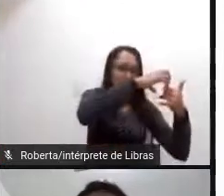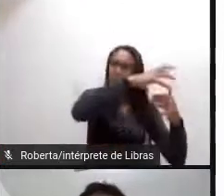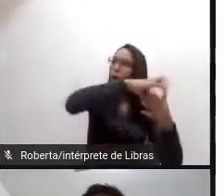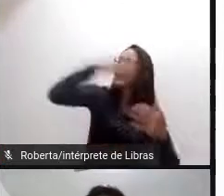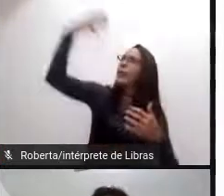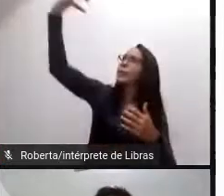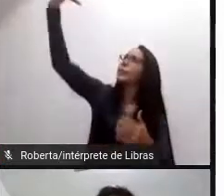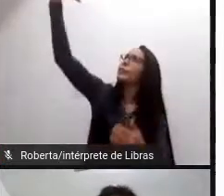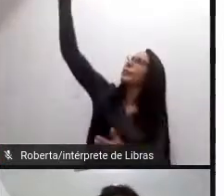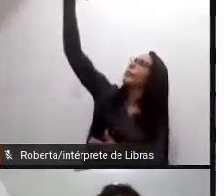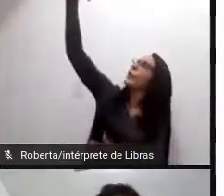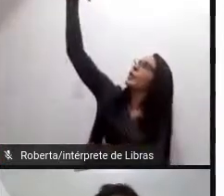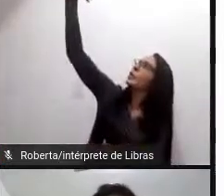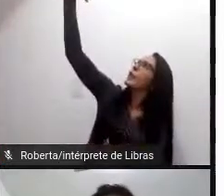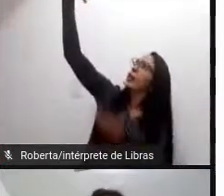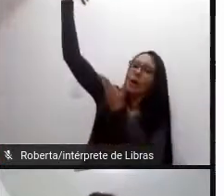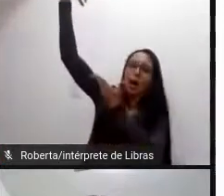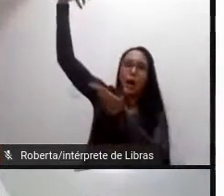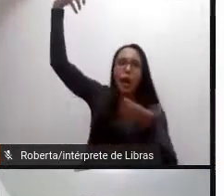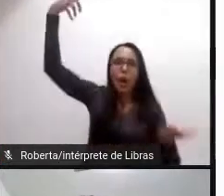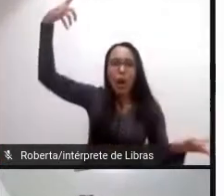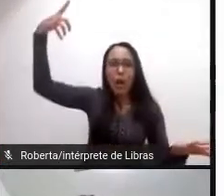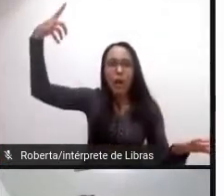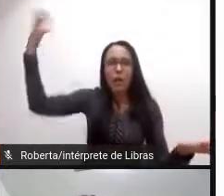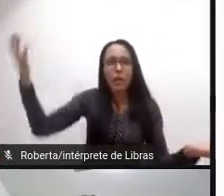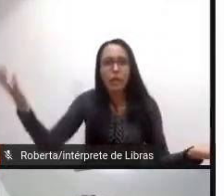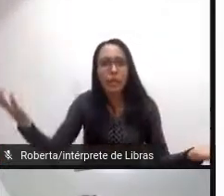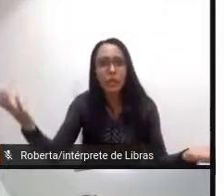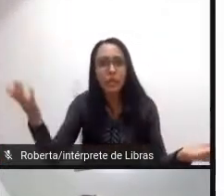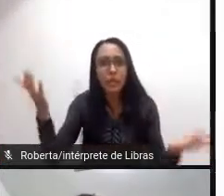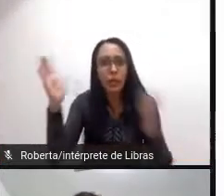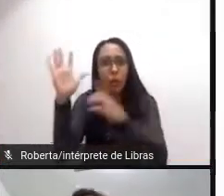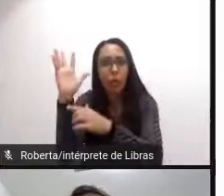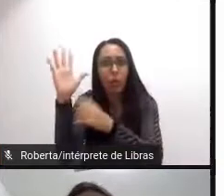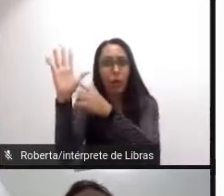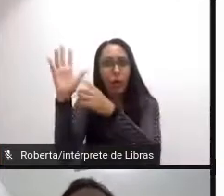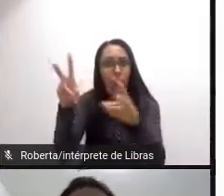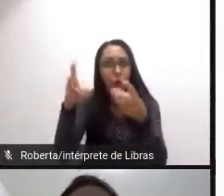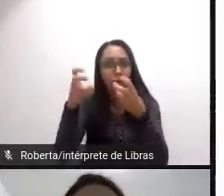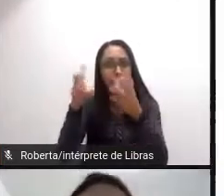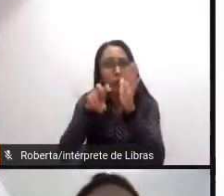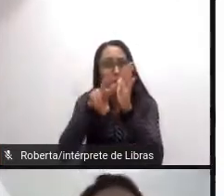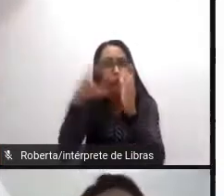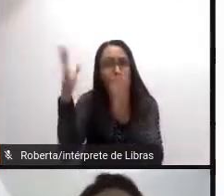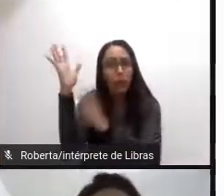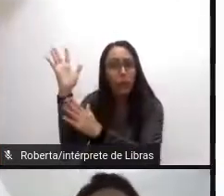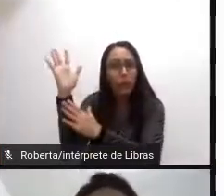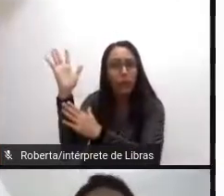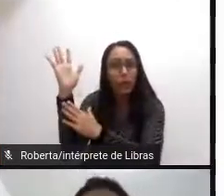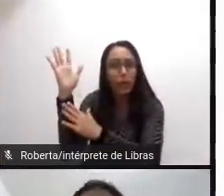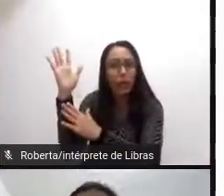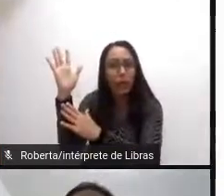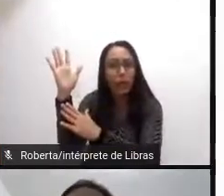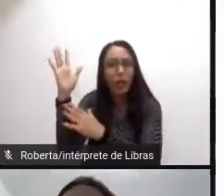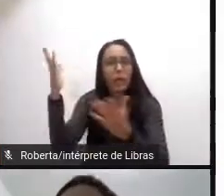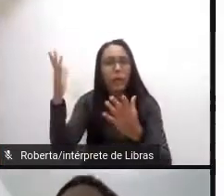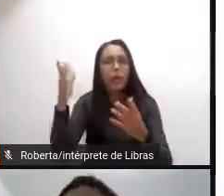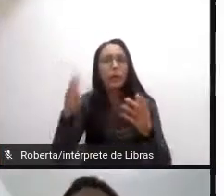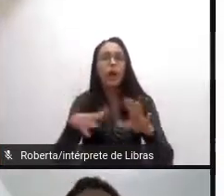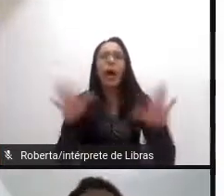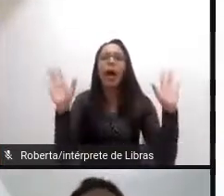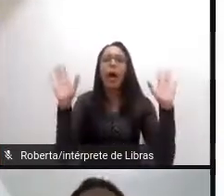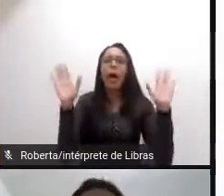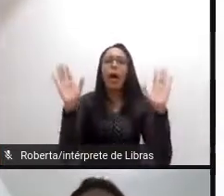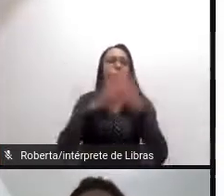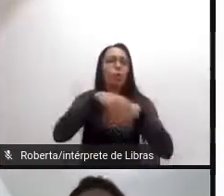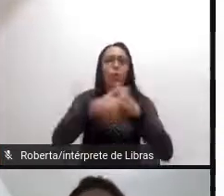se contaminou, o vírus que estava no celular foi para a mão dela. Aí depois ela estava com o olho coçando, não lavou a mão